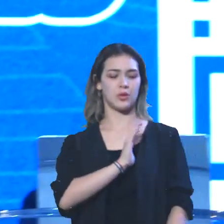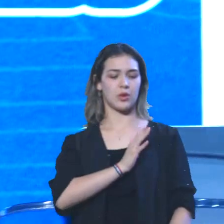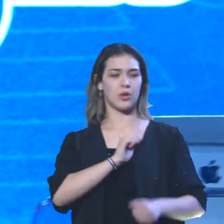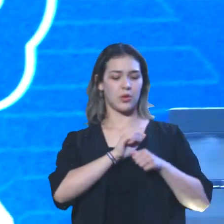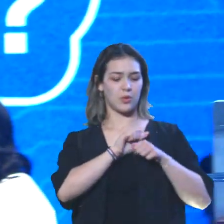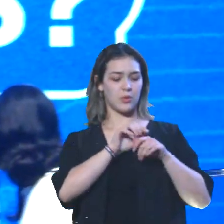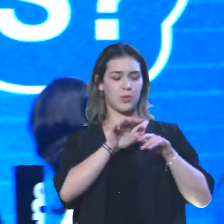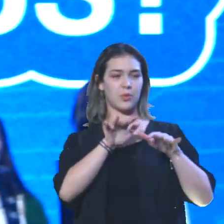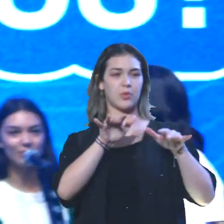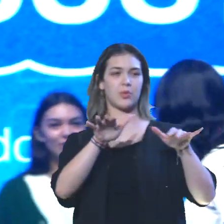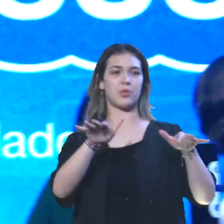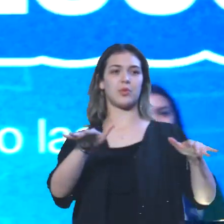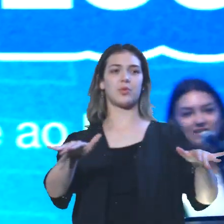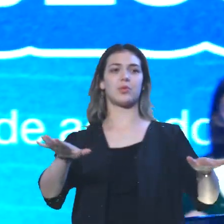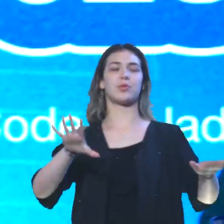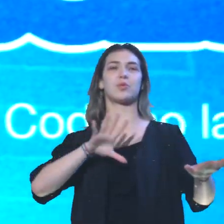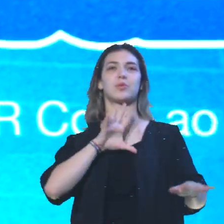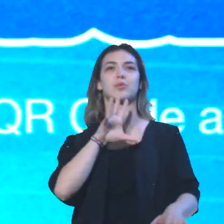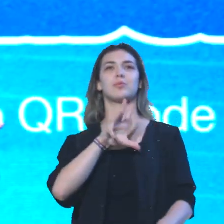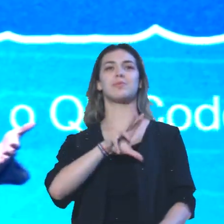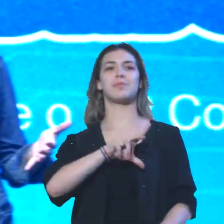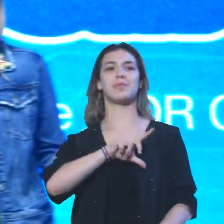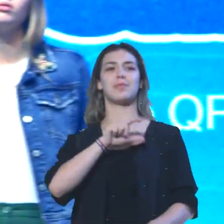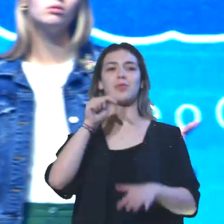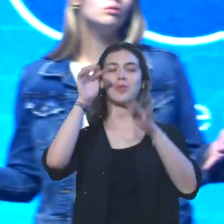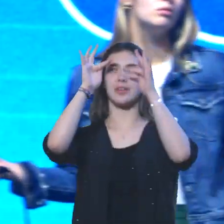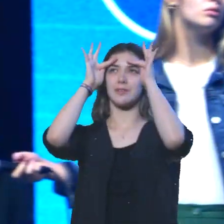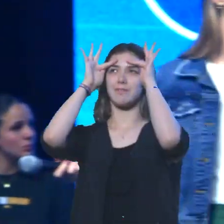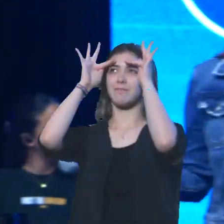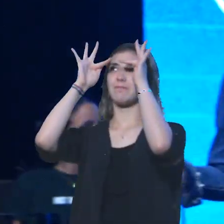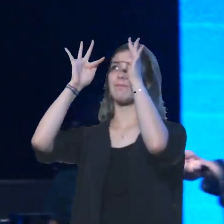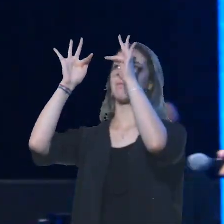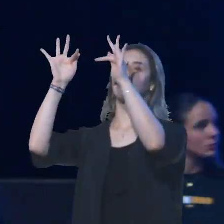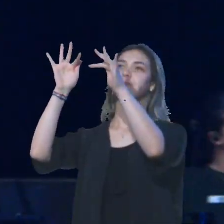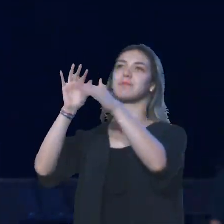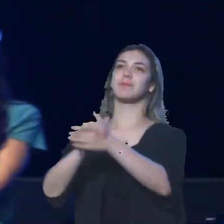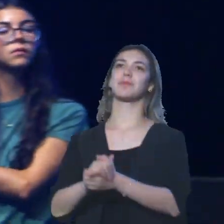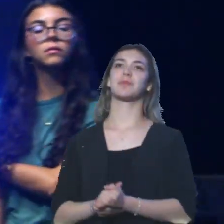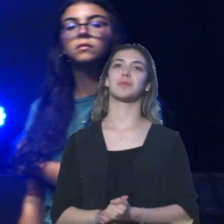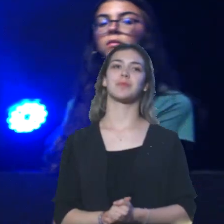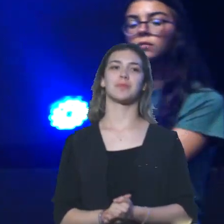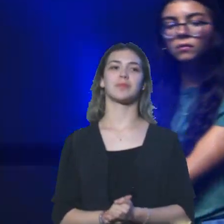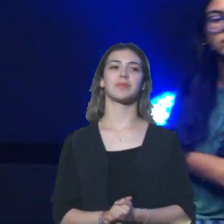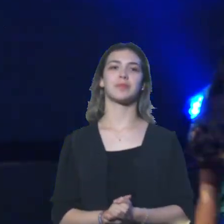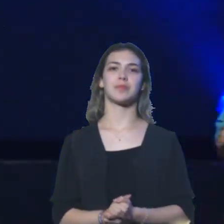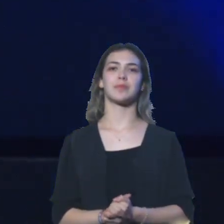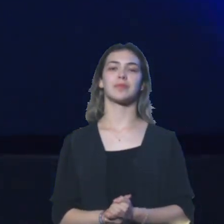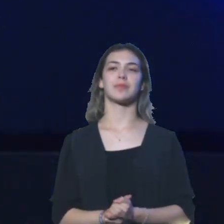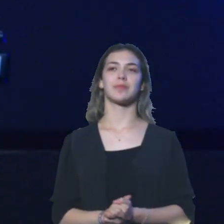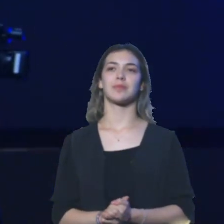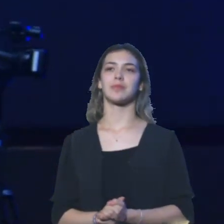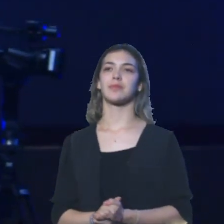transbordar amor e fidelidade pelo Senhor, Deus.